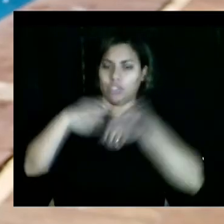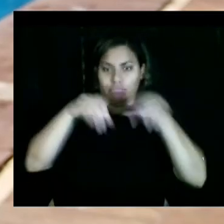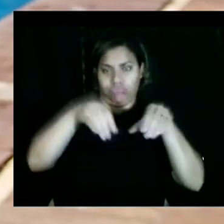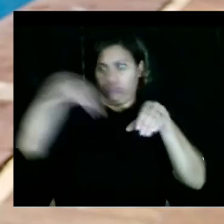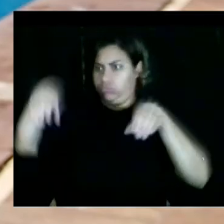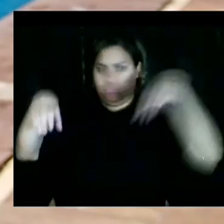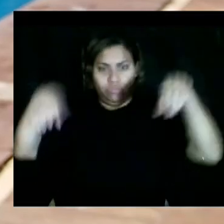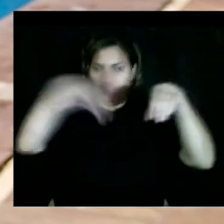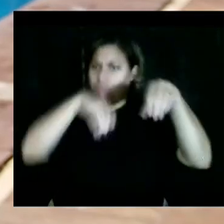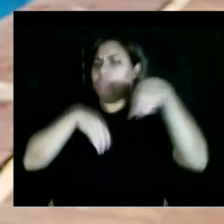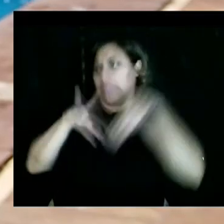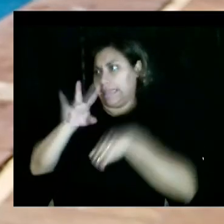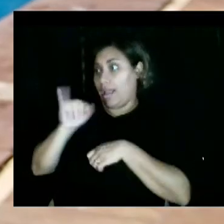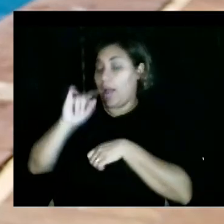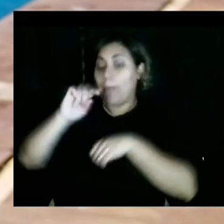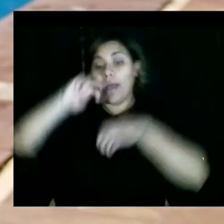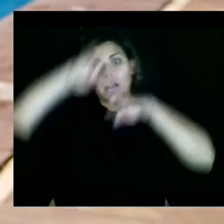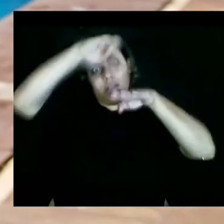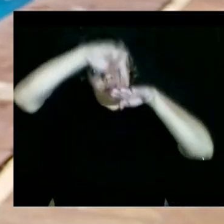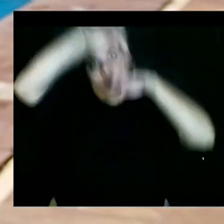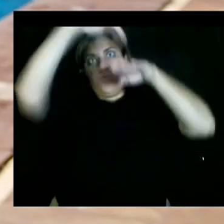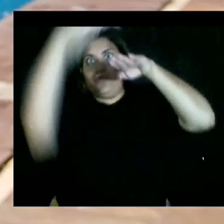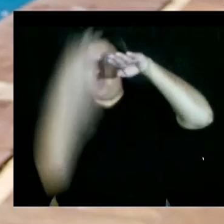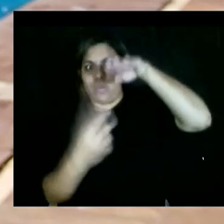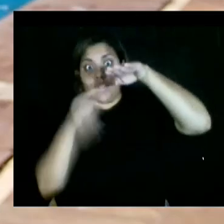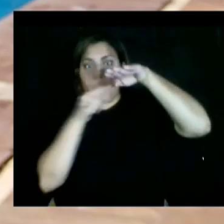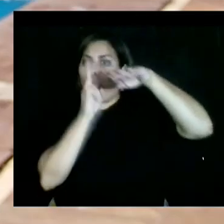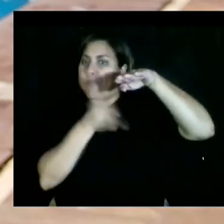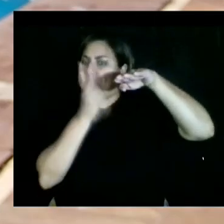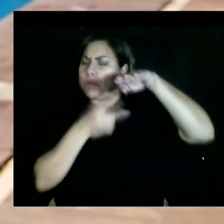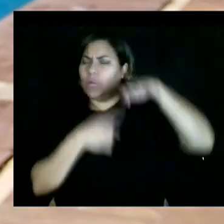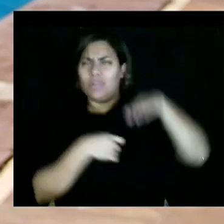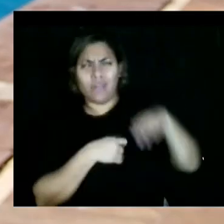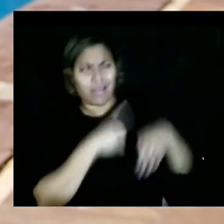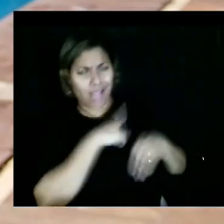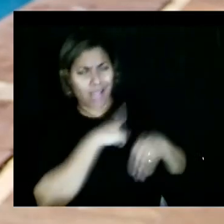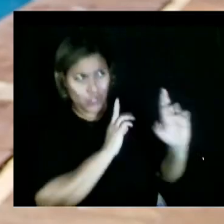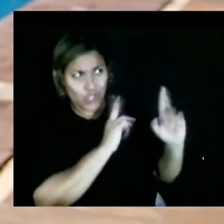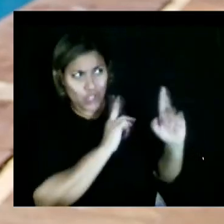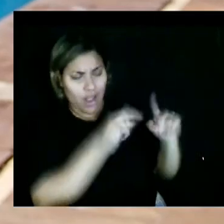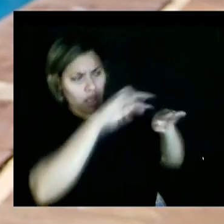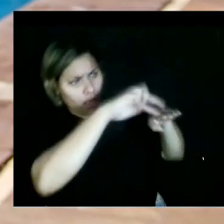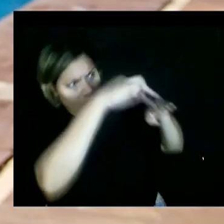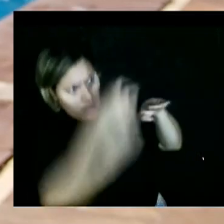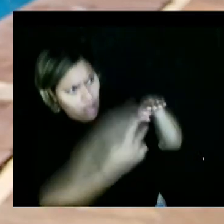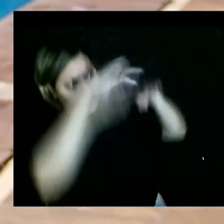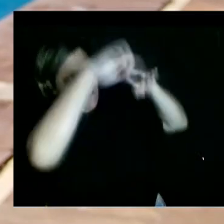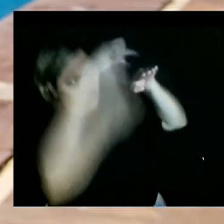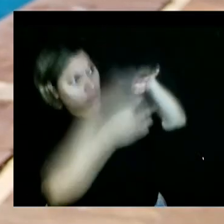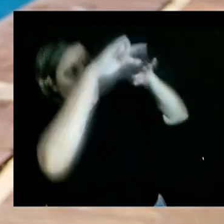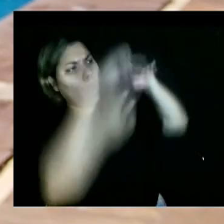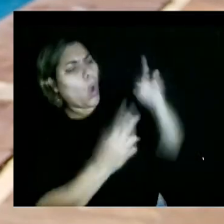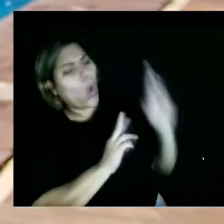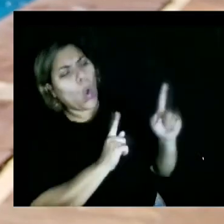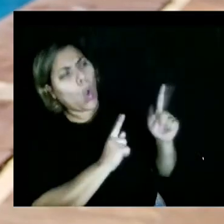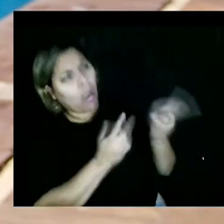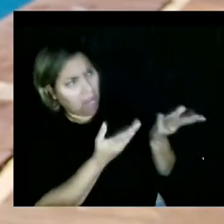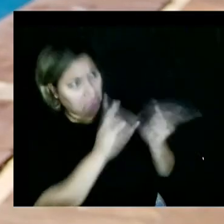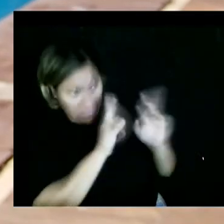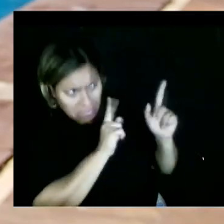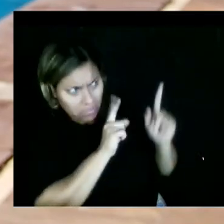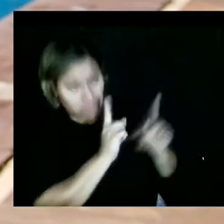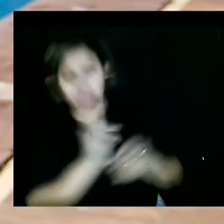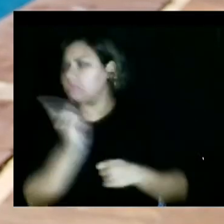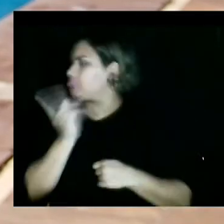aparelho fixo. Tem diferença dos saltos entre esses aparelhos? Tem algum diferencial? Não, são os mesmos grupos, os